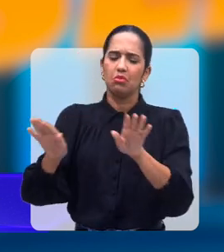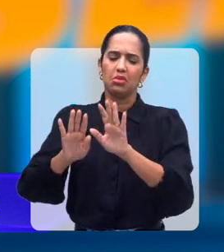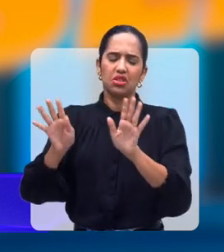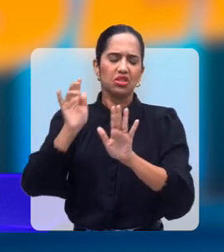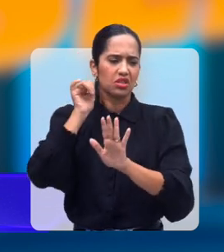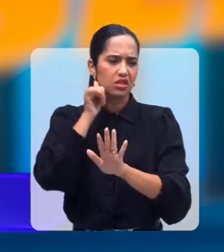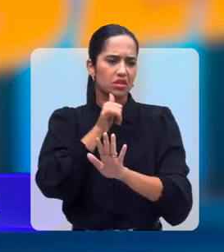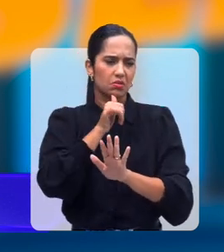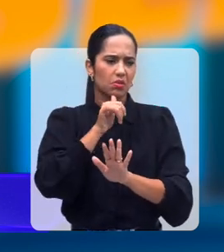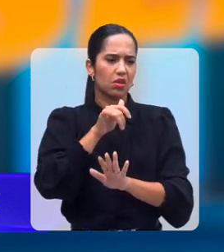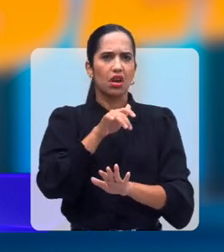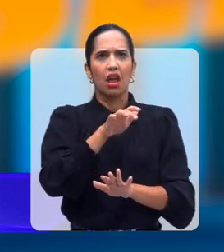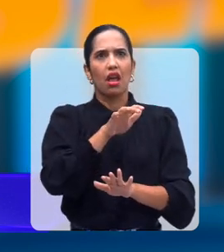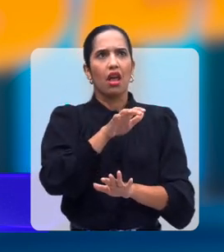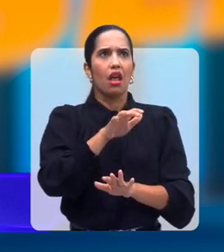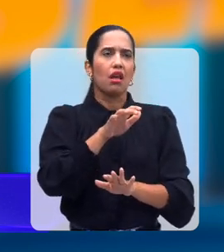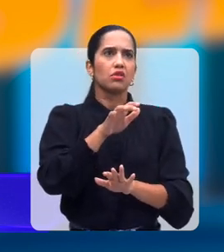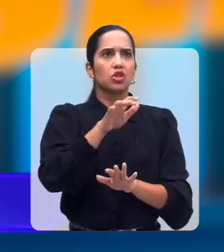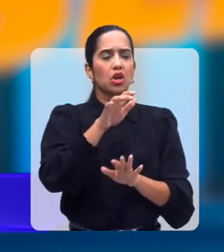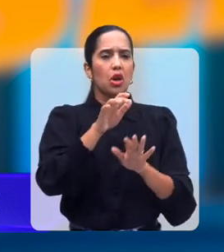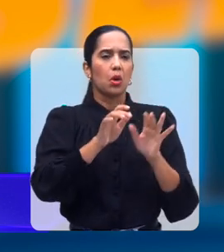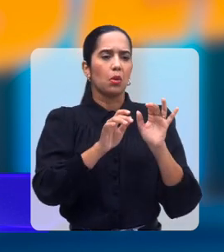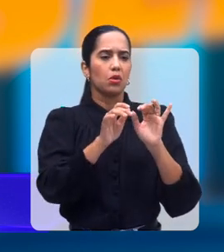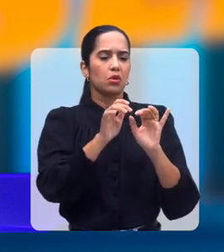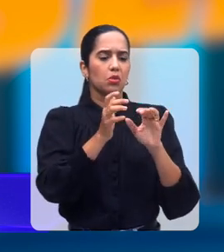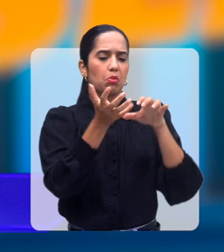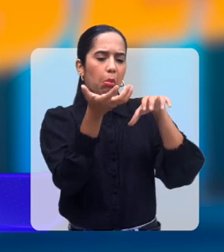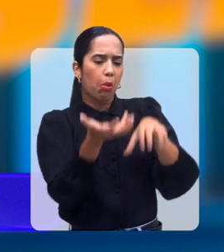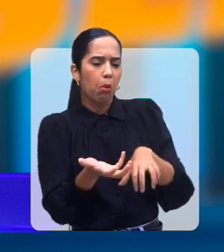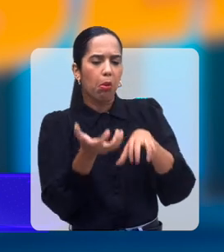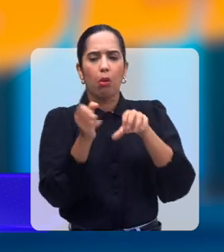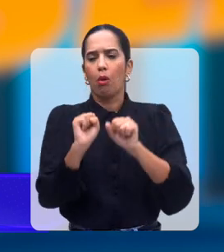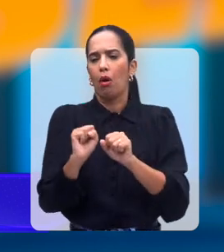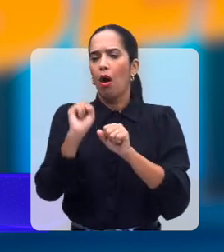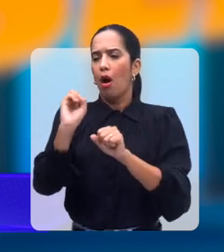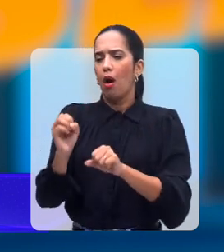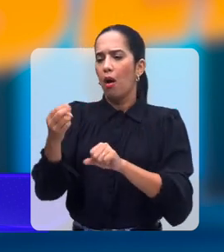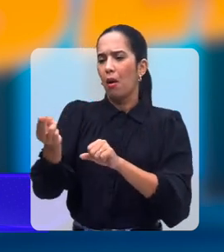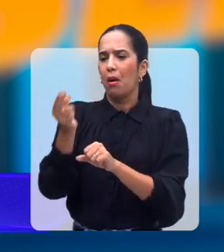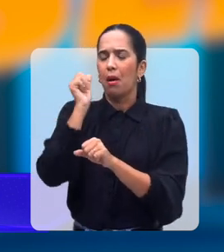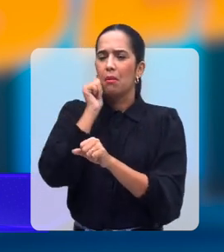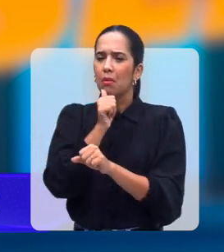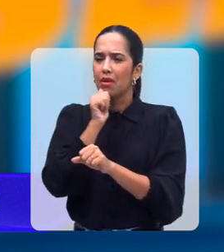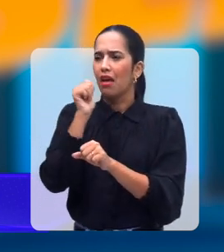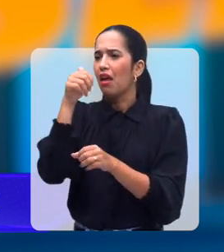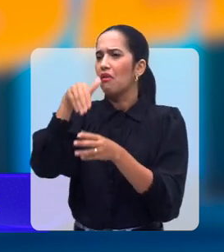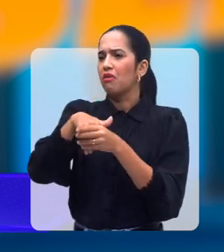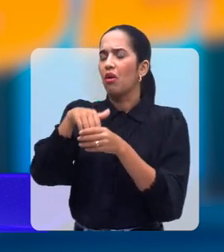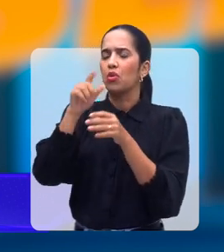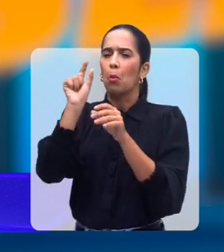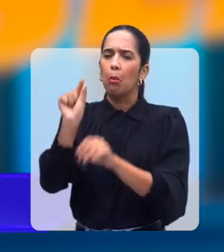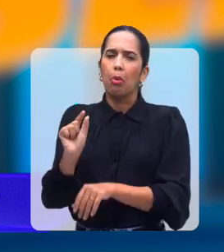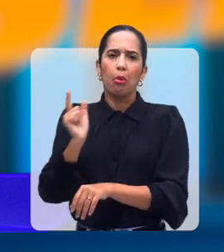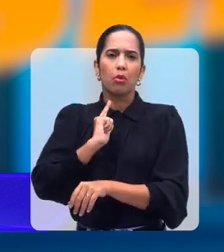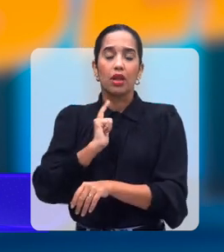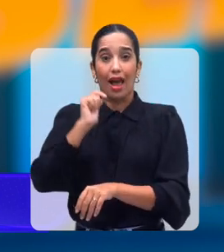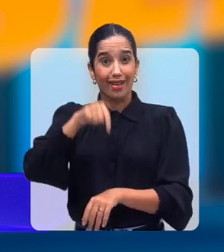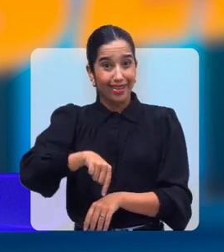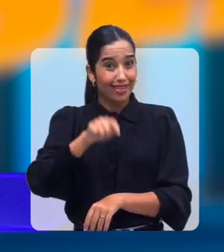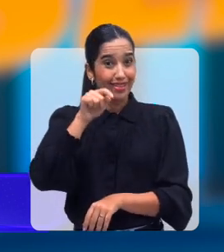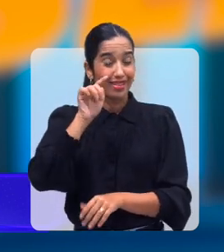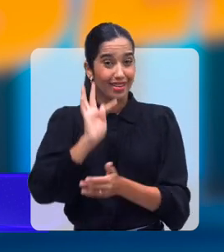mulher nos parlamentos, a mulher é a maioria do eleitorado, no entanto, ela é menos votada. Aqui em Teresina, por exemplo, nós temos